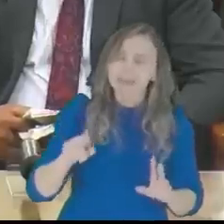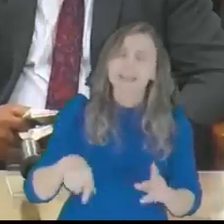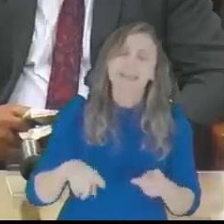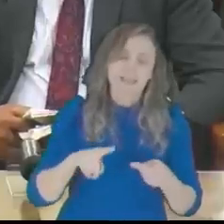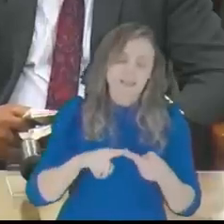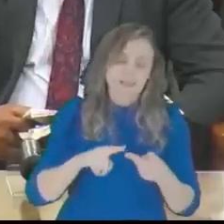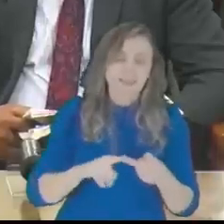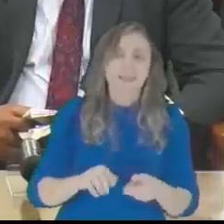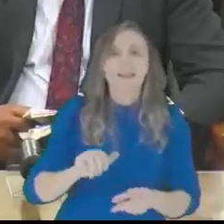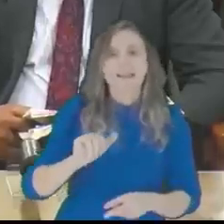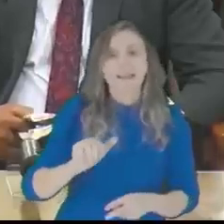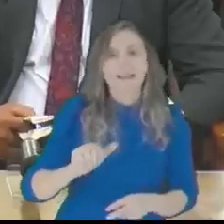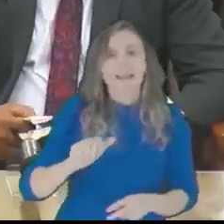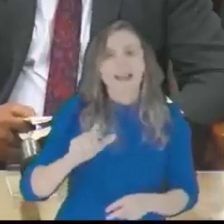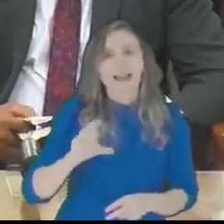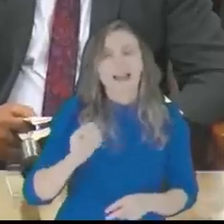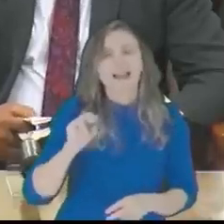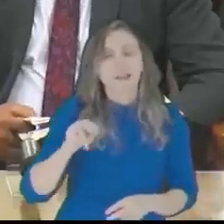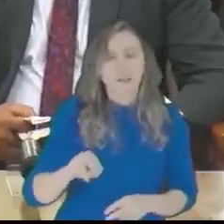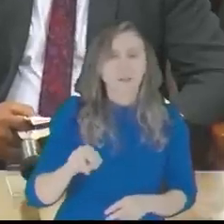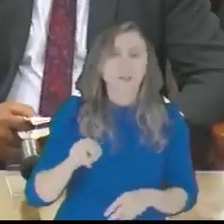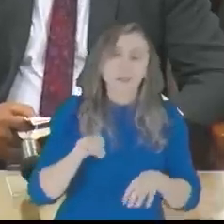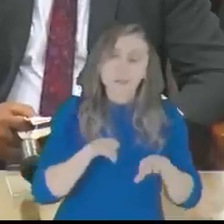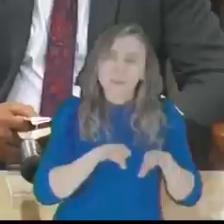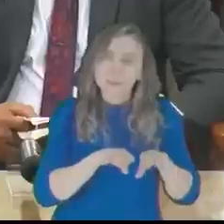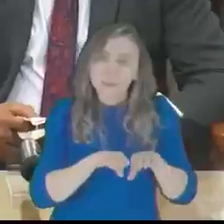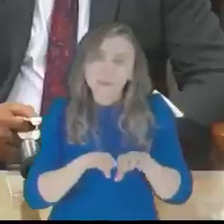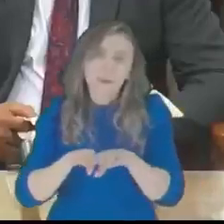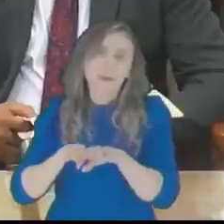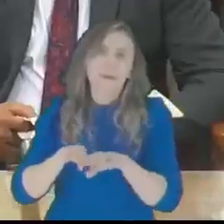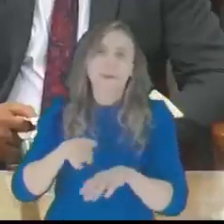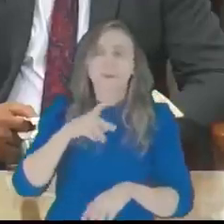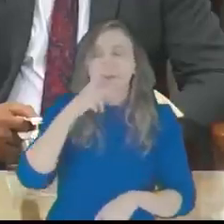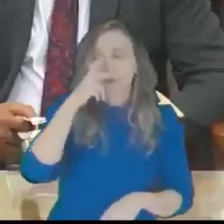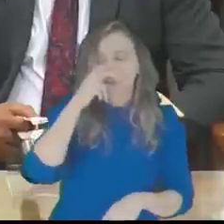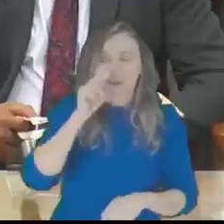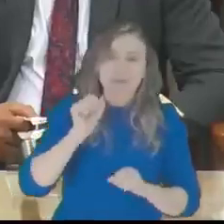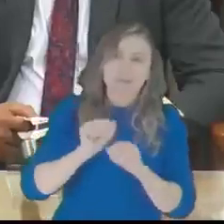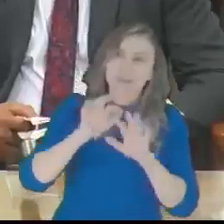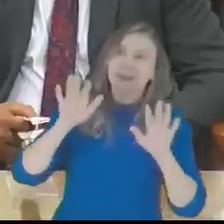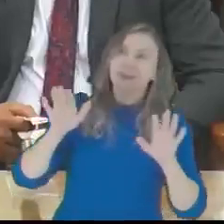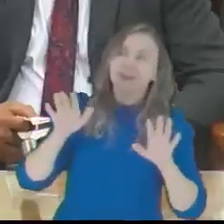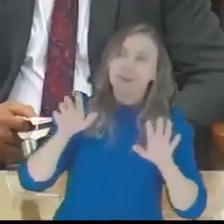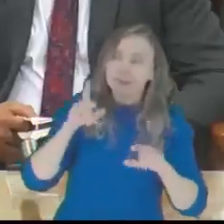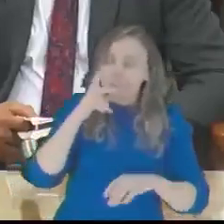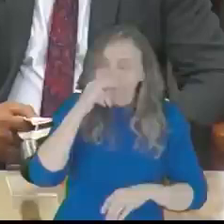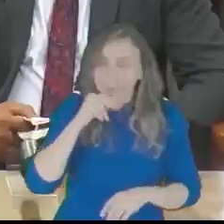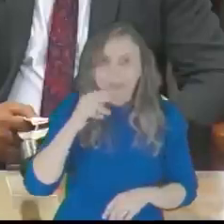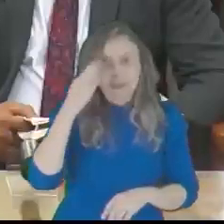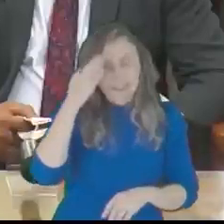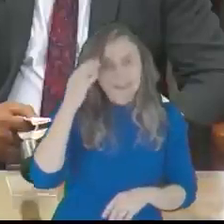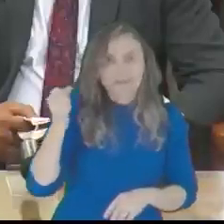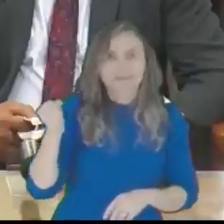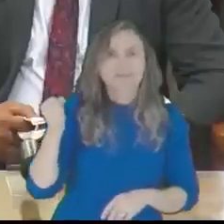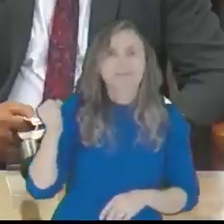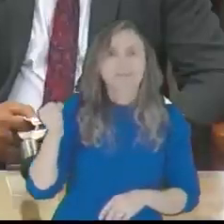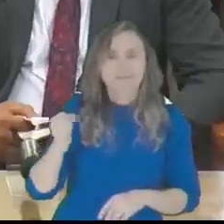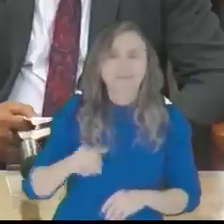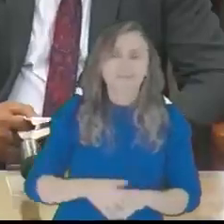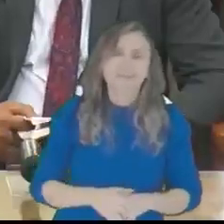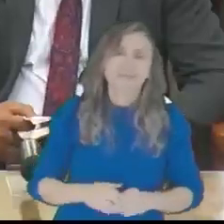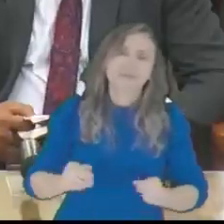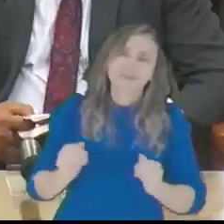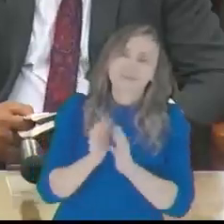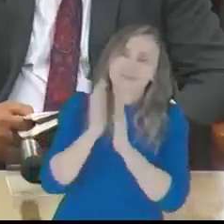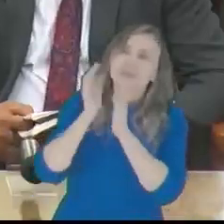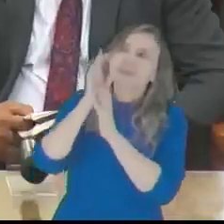Jesus. É a mesma sabedoria de Jesus. É a mesma glória de Jesus. Louvado seja Deus. Aí,